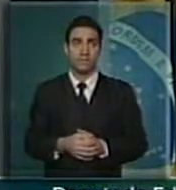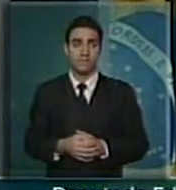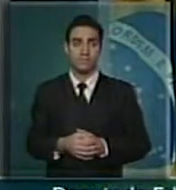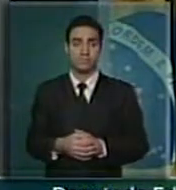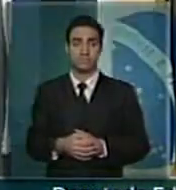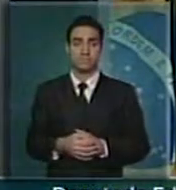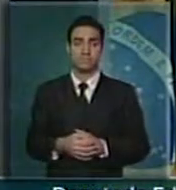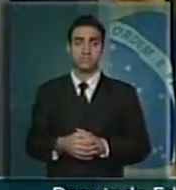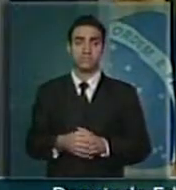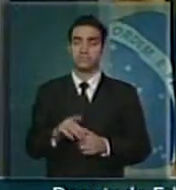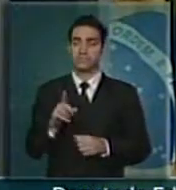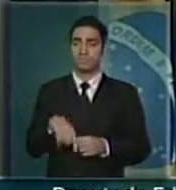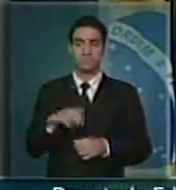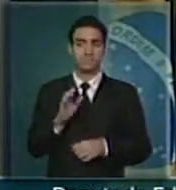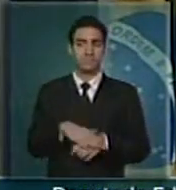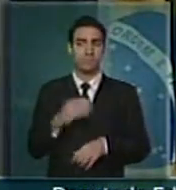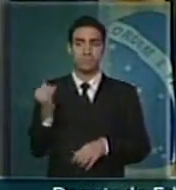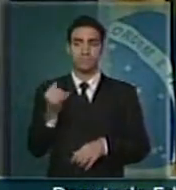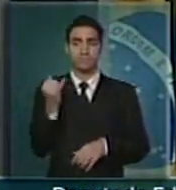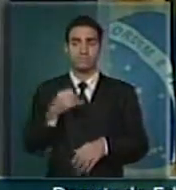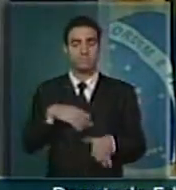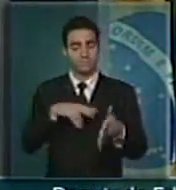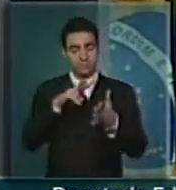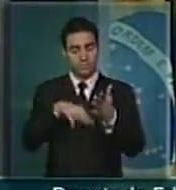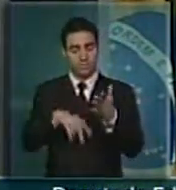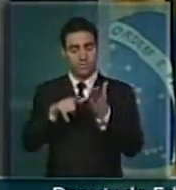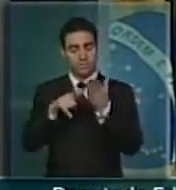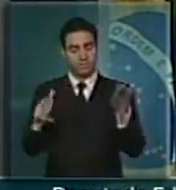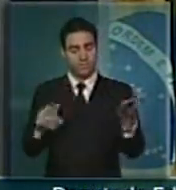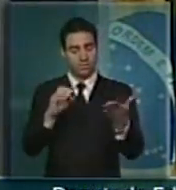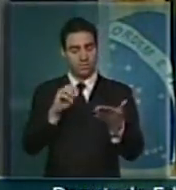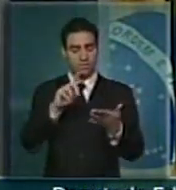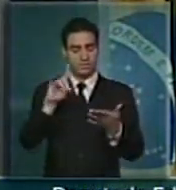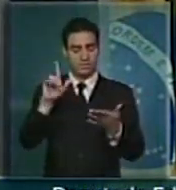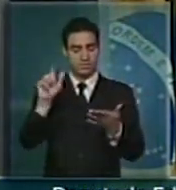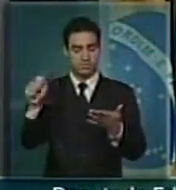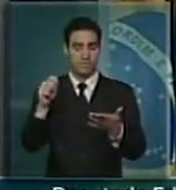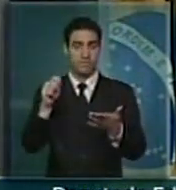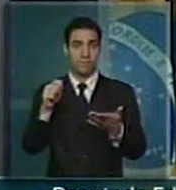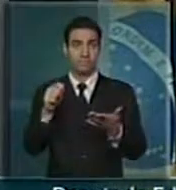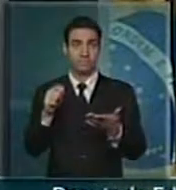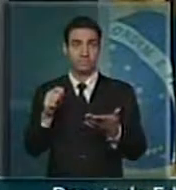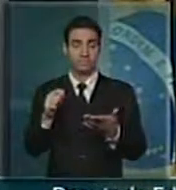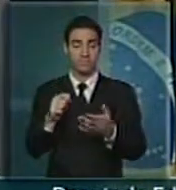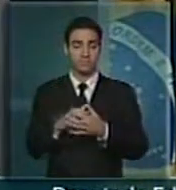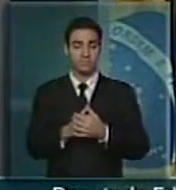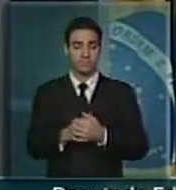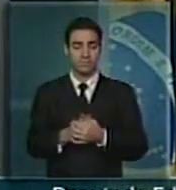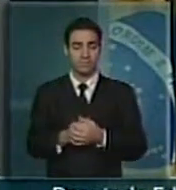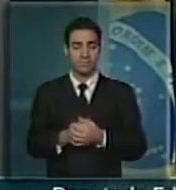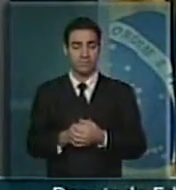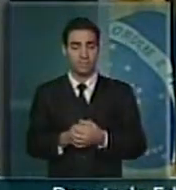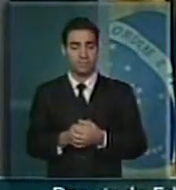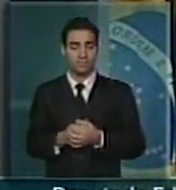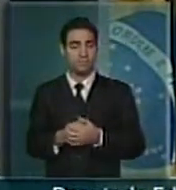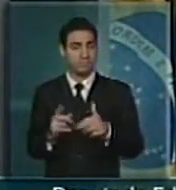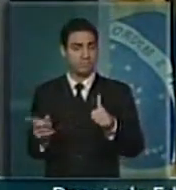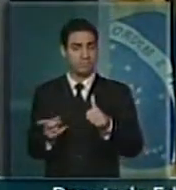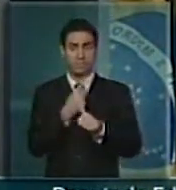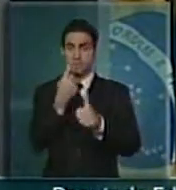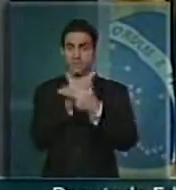sim, imprescindível ler o jornal O Dia. O primeiro